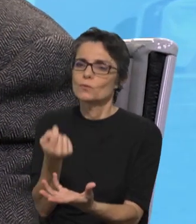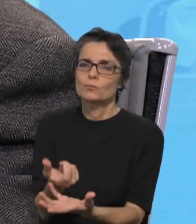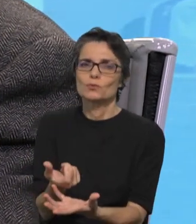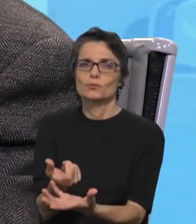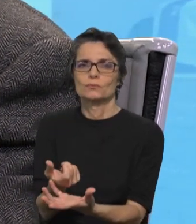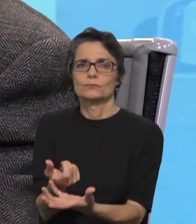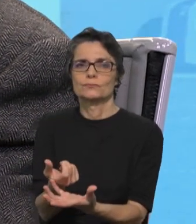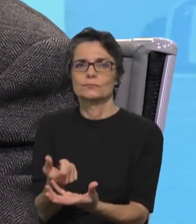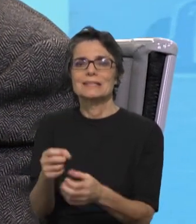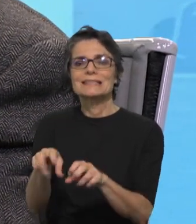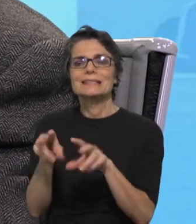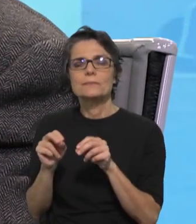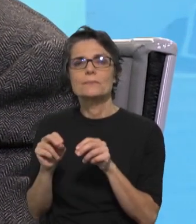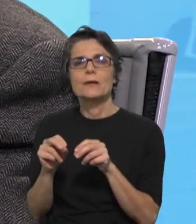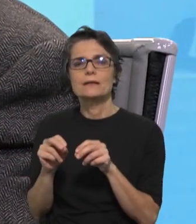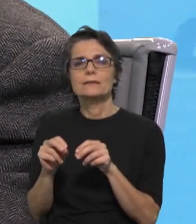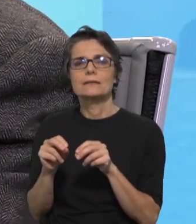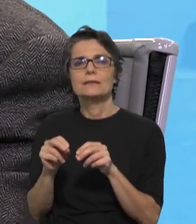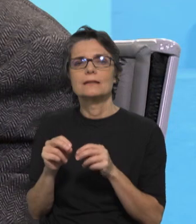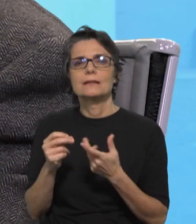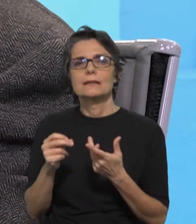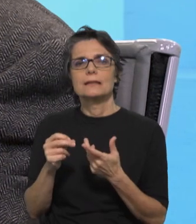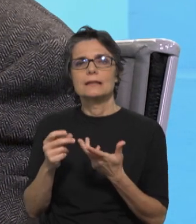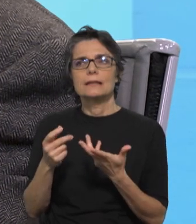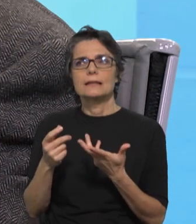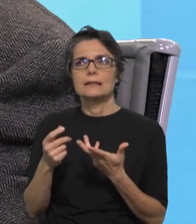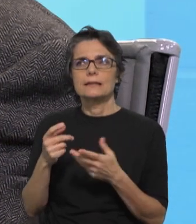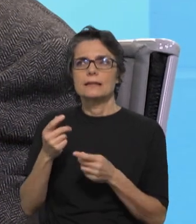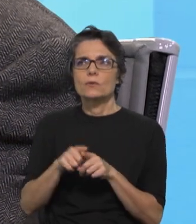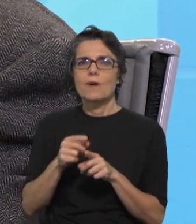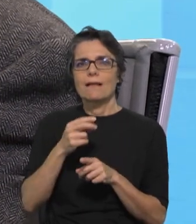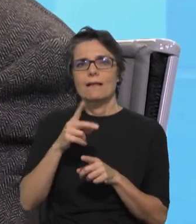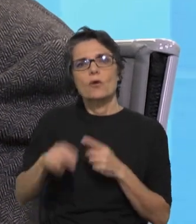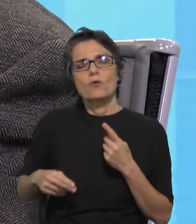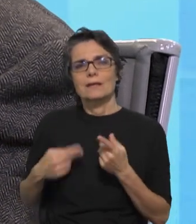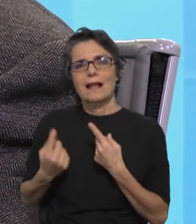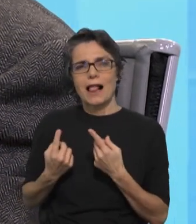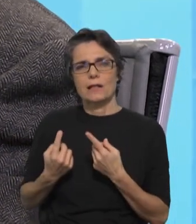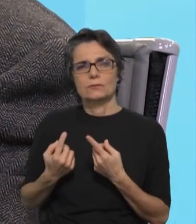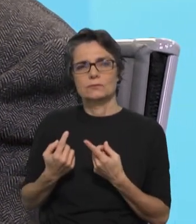deixar que em nós seja cortado este individualismo,